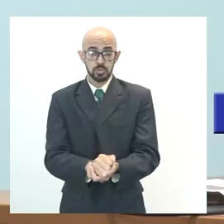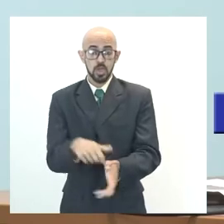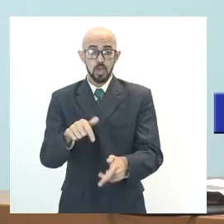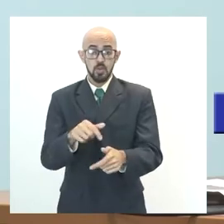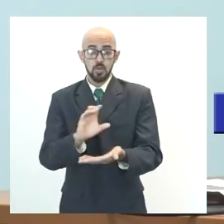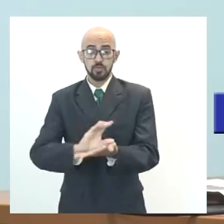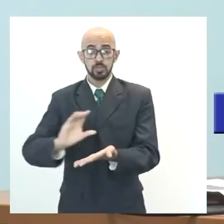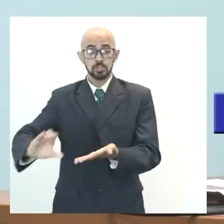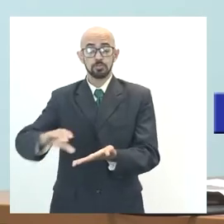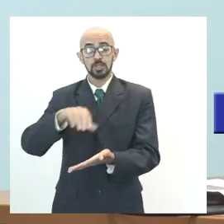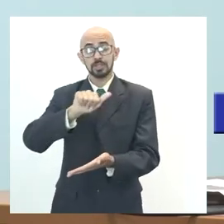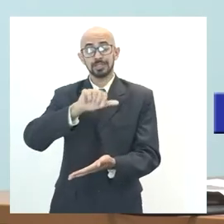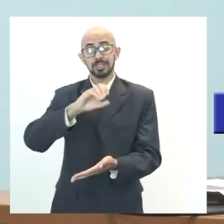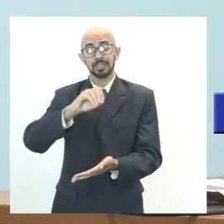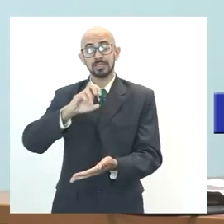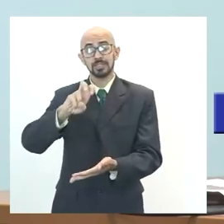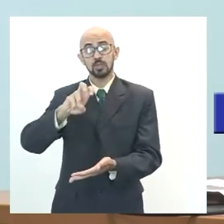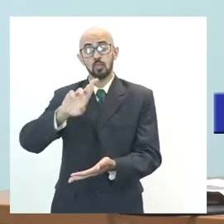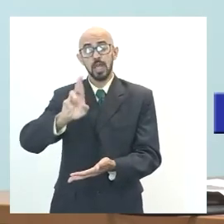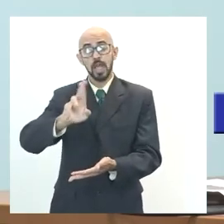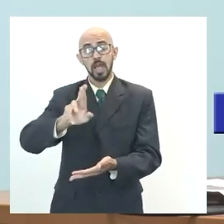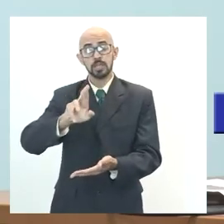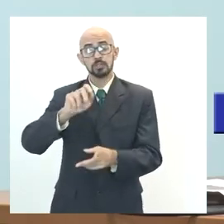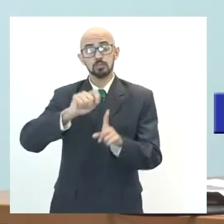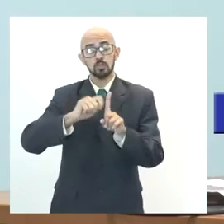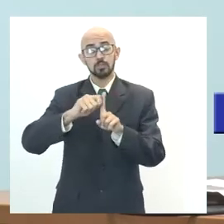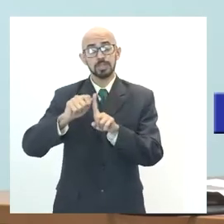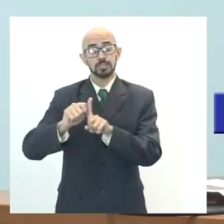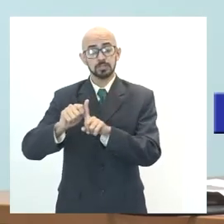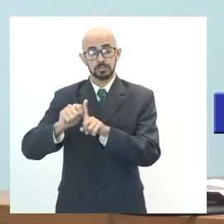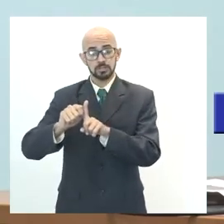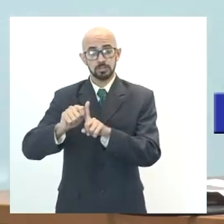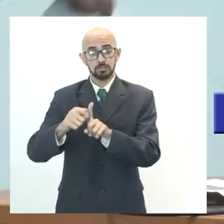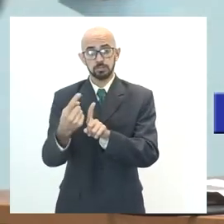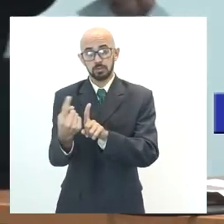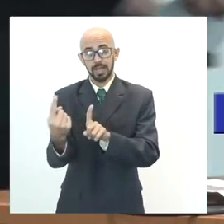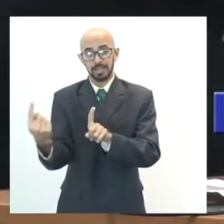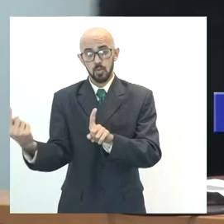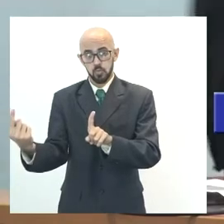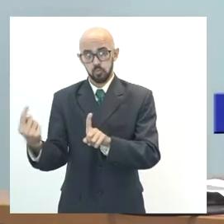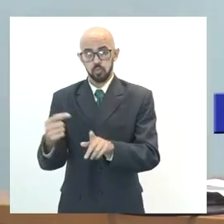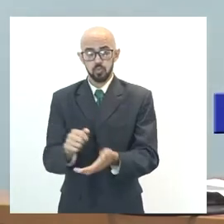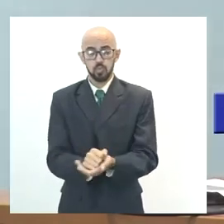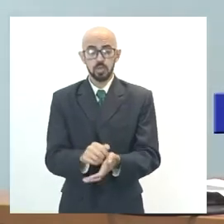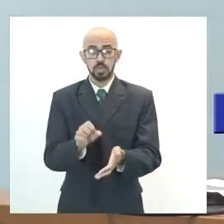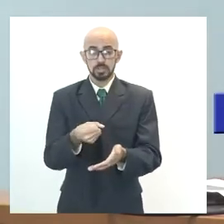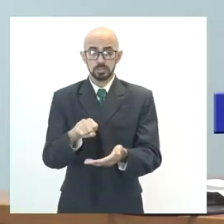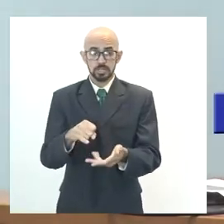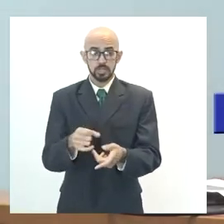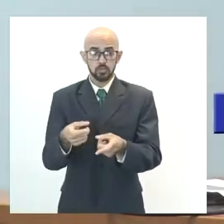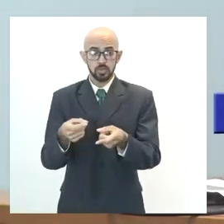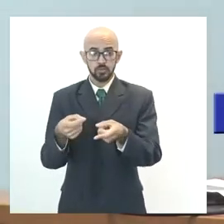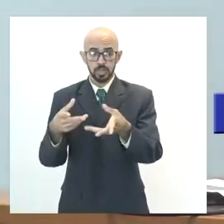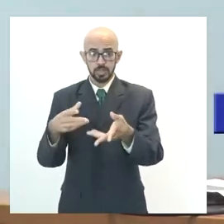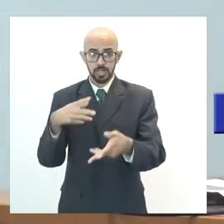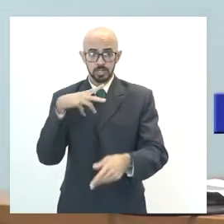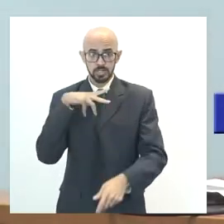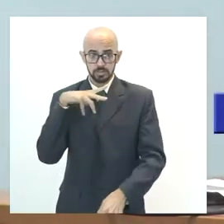105 por mês então eu pergunto se eles forem privatizar esses esses serviços